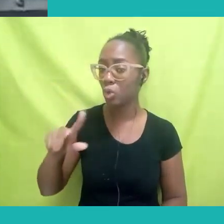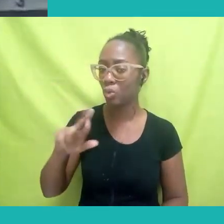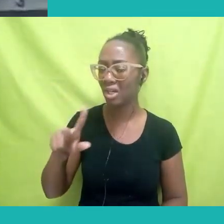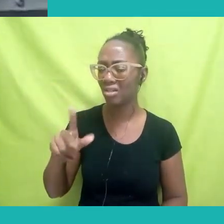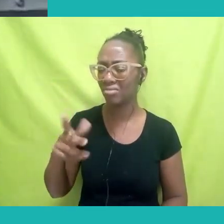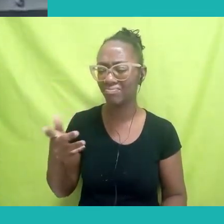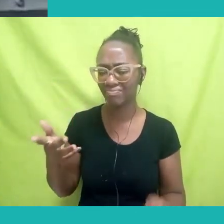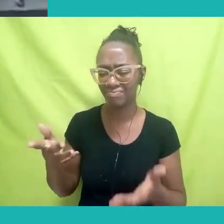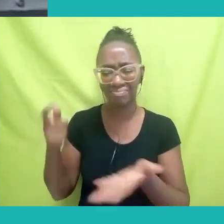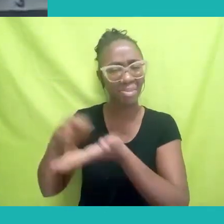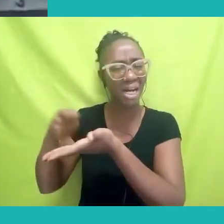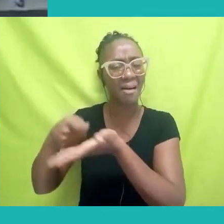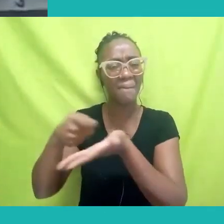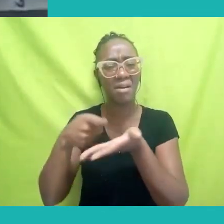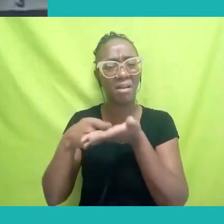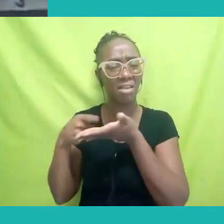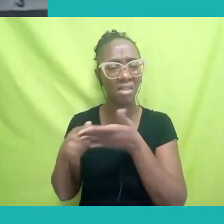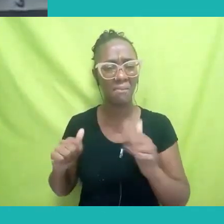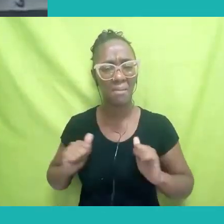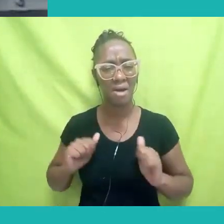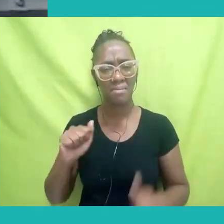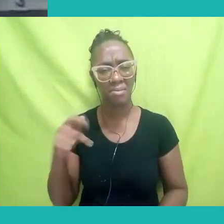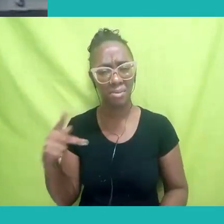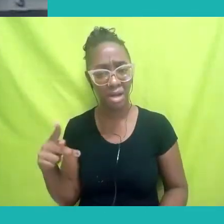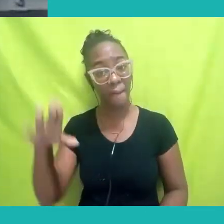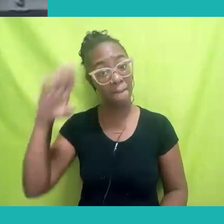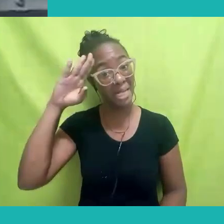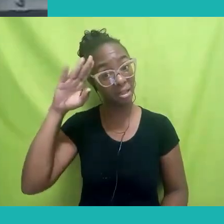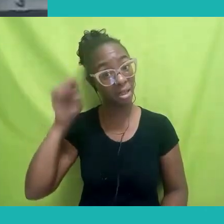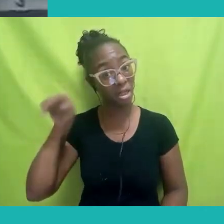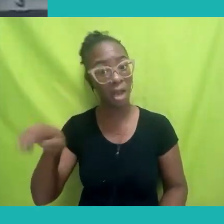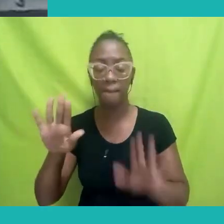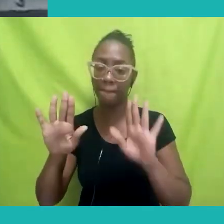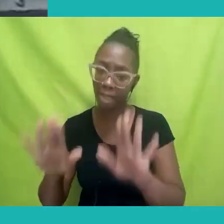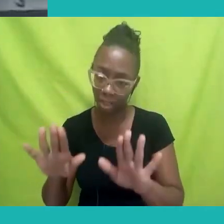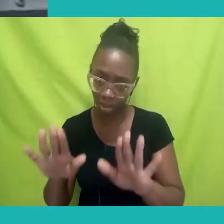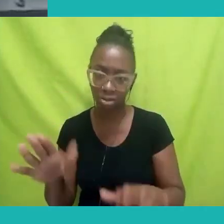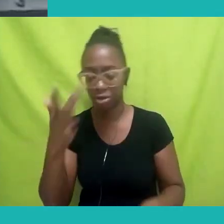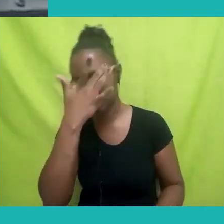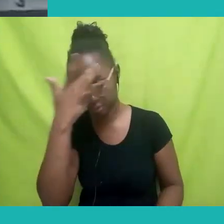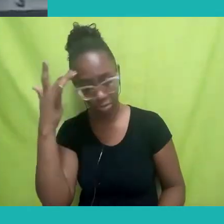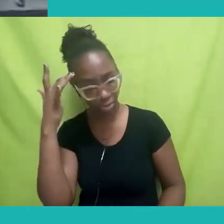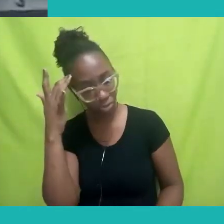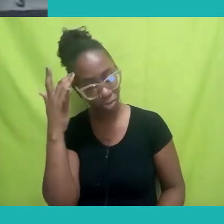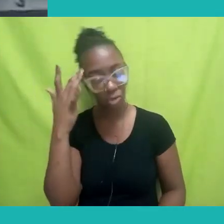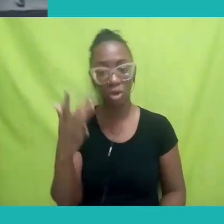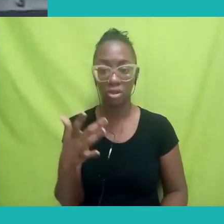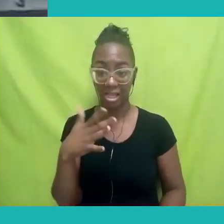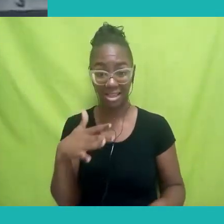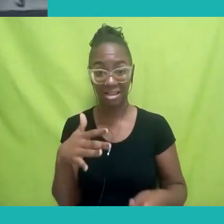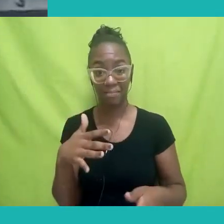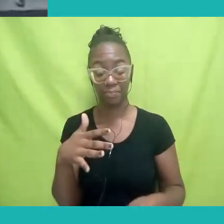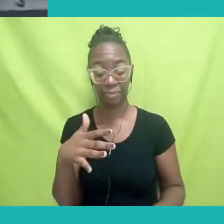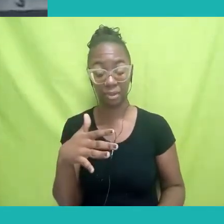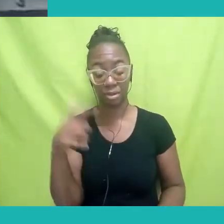de proventos de inatividade aos militares, mas sim a seus pensionistas e aos fundos de saúde das